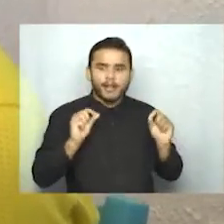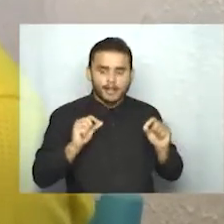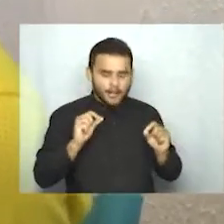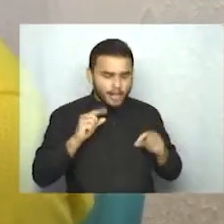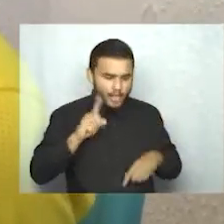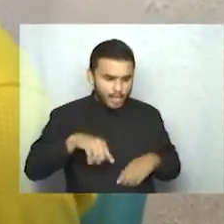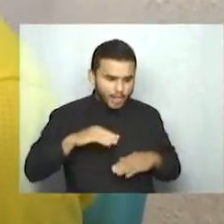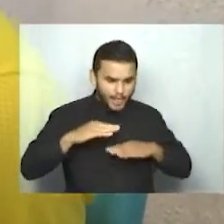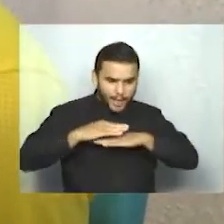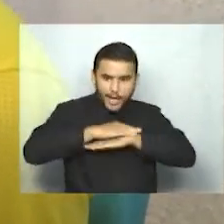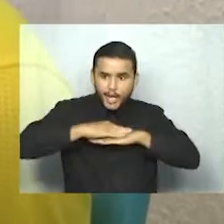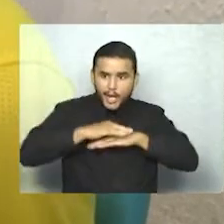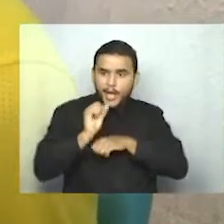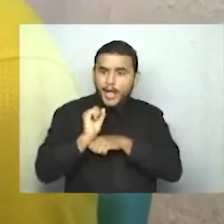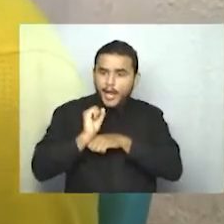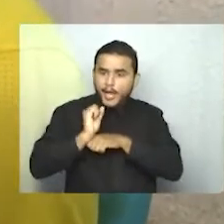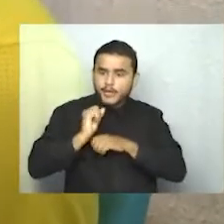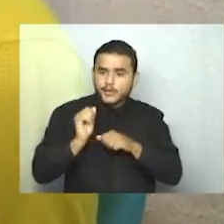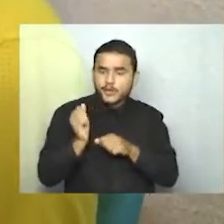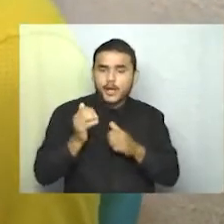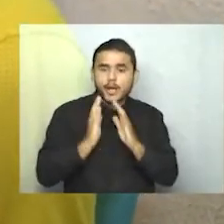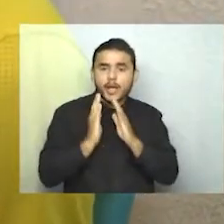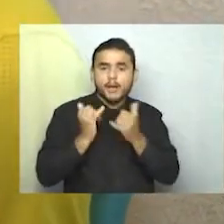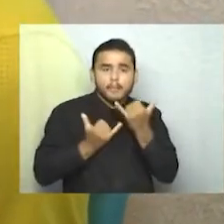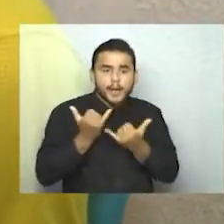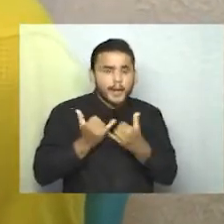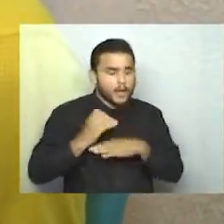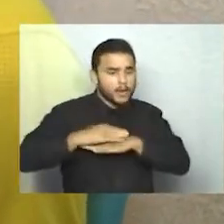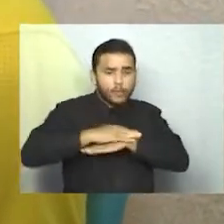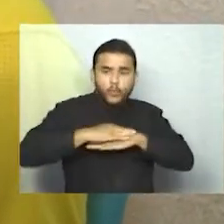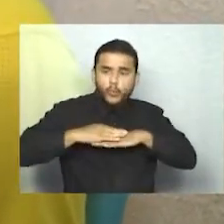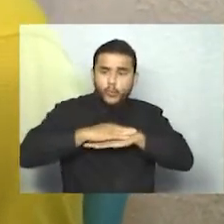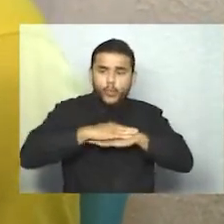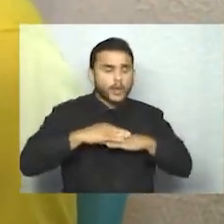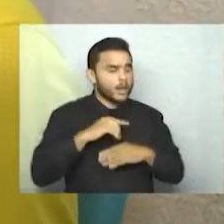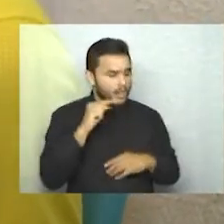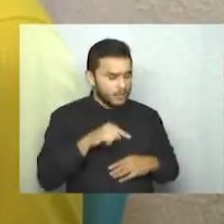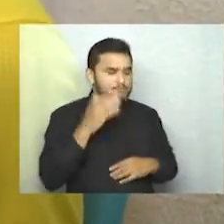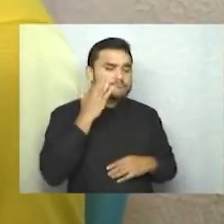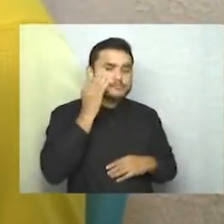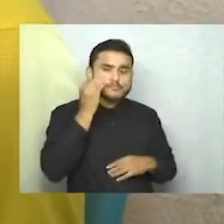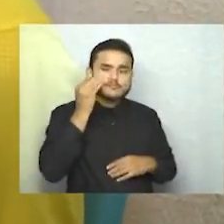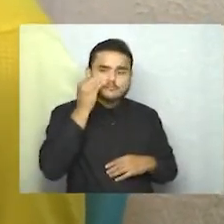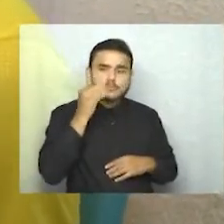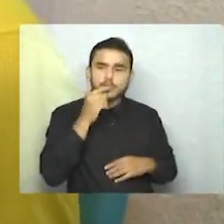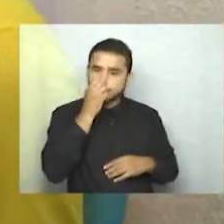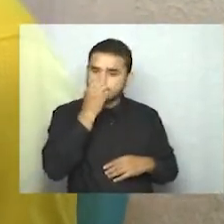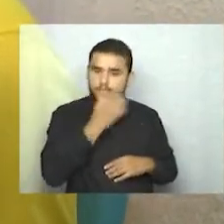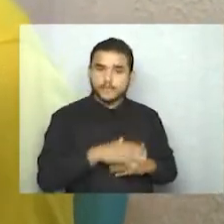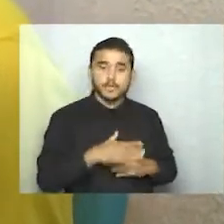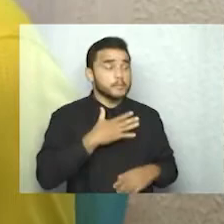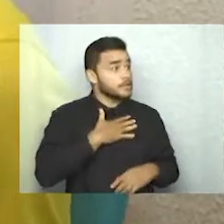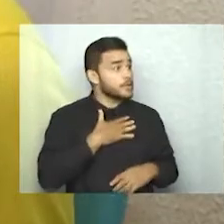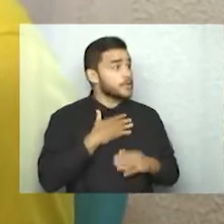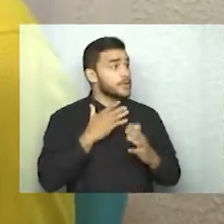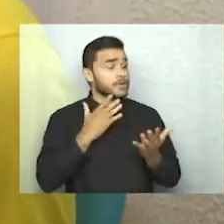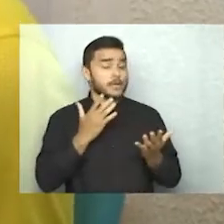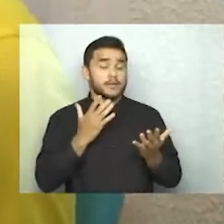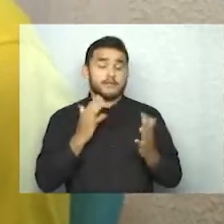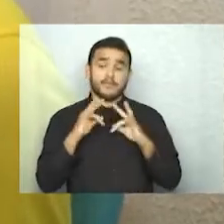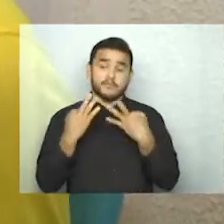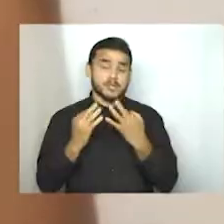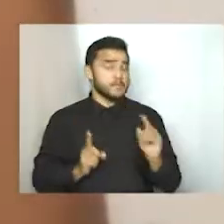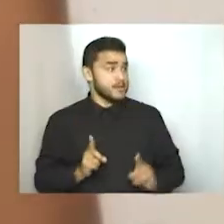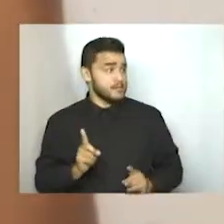carrinhos, com materiais recicláveis, né, que dá até pra gente fazer em casa. E eu já ensinei até para minhas primas, né? E eu